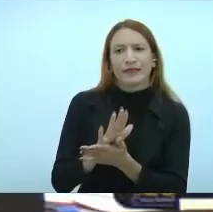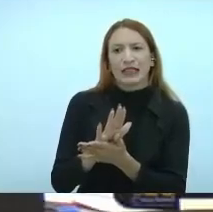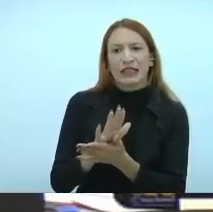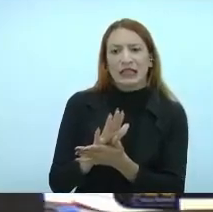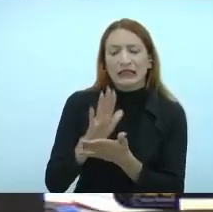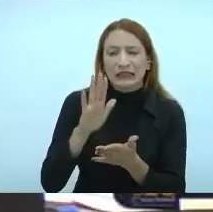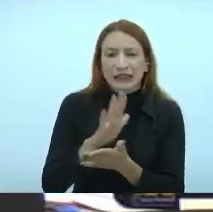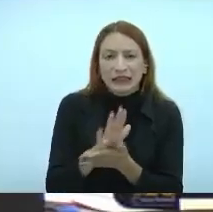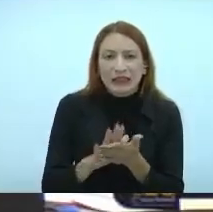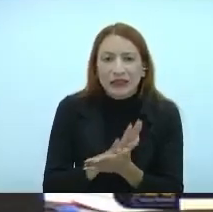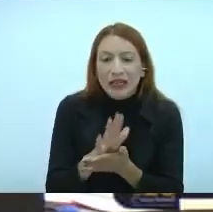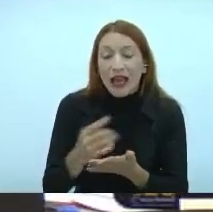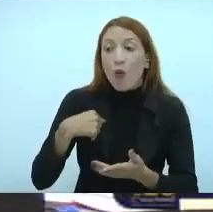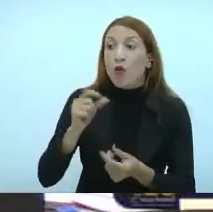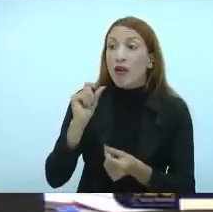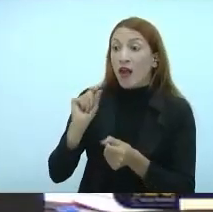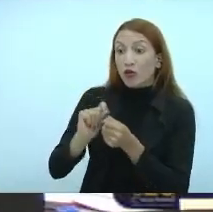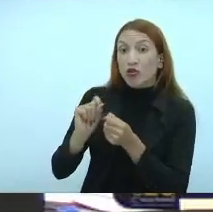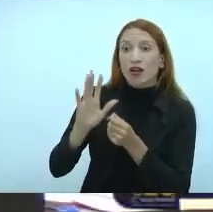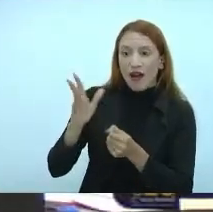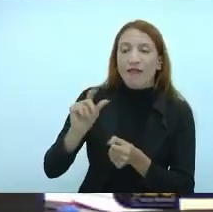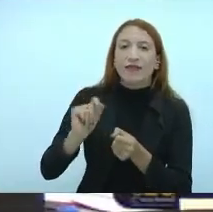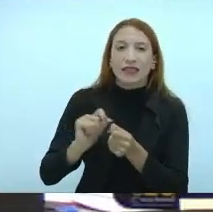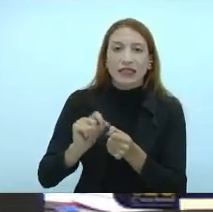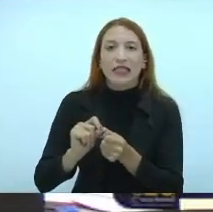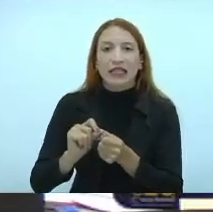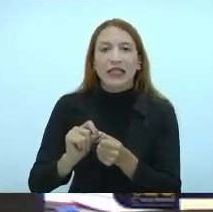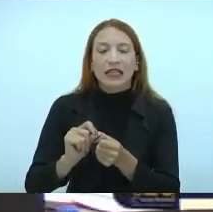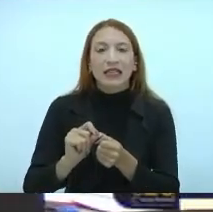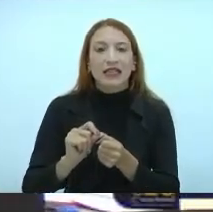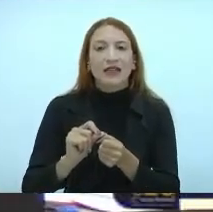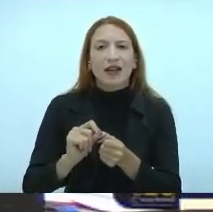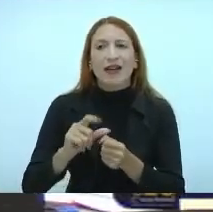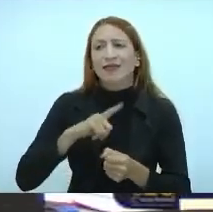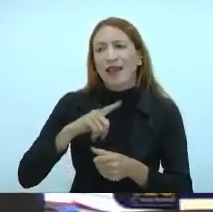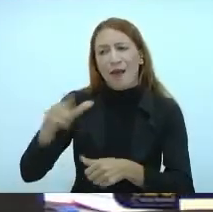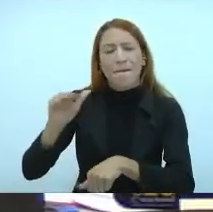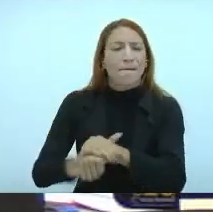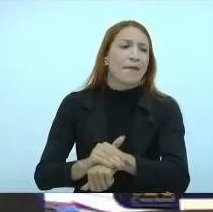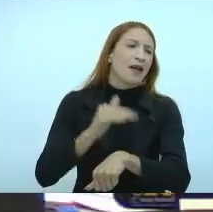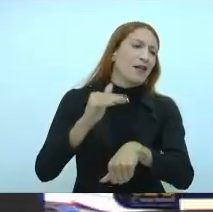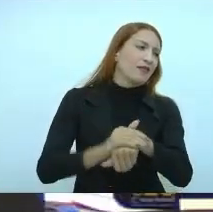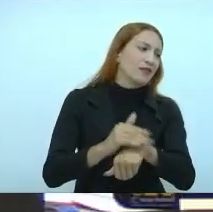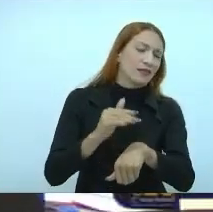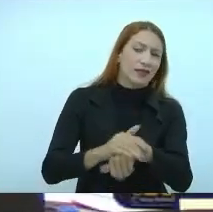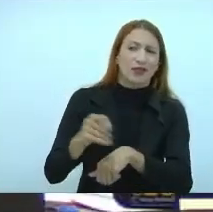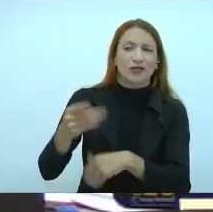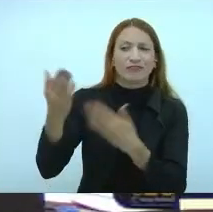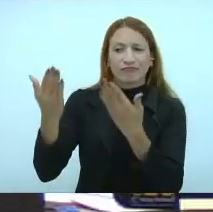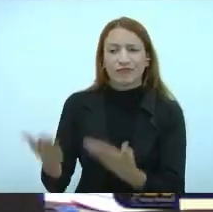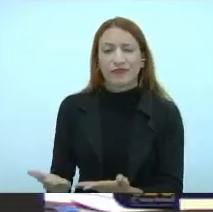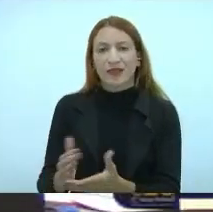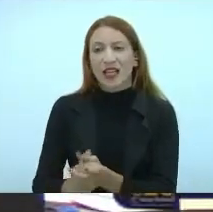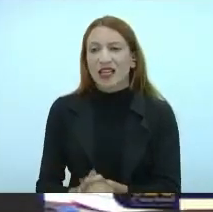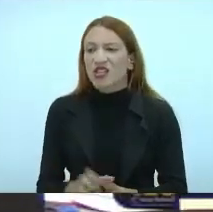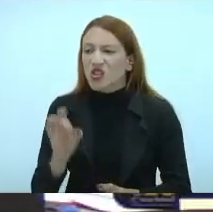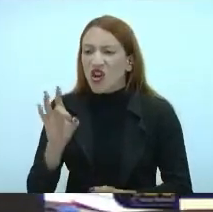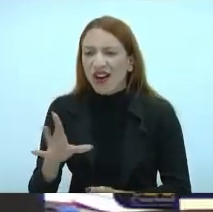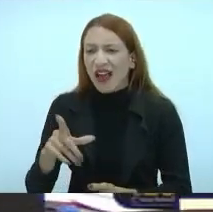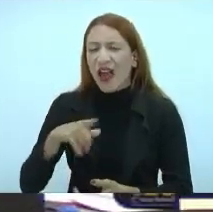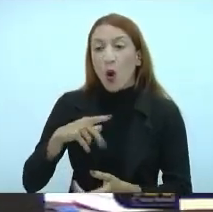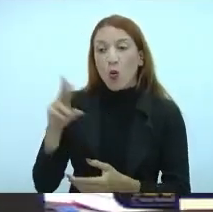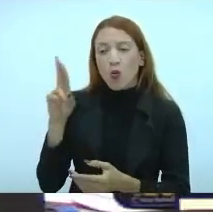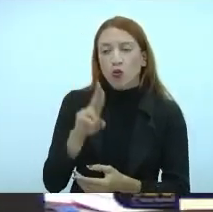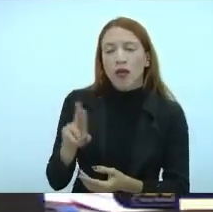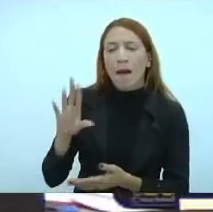nada não sendo nada até eu ser Vereador é muito mais do que esses caras já fizeram quer comer o dinheiro de vocês e